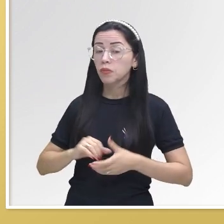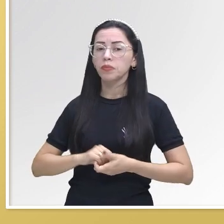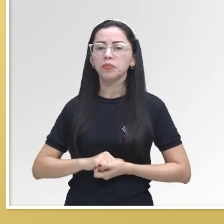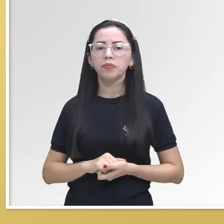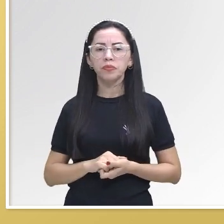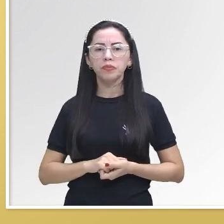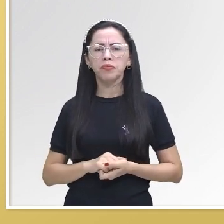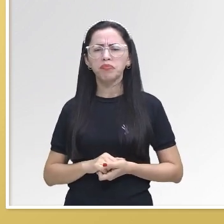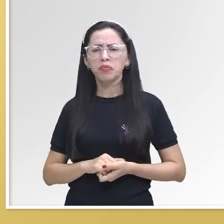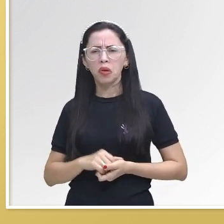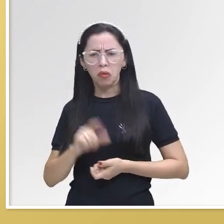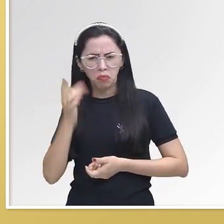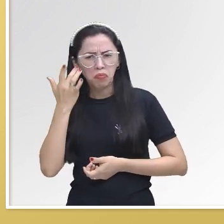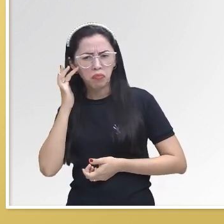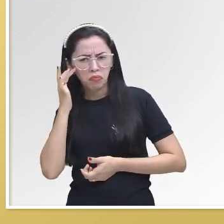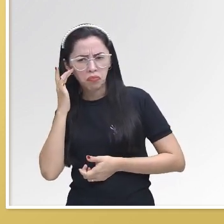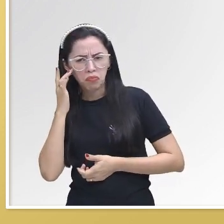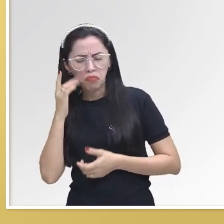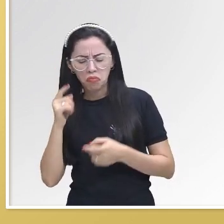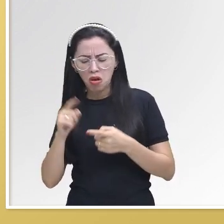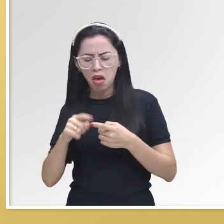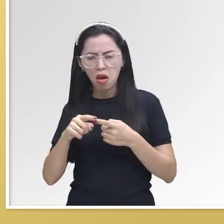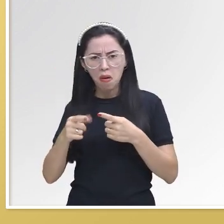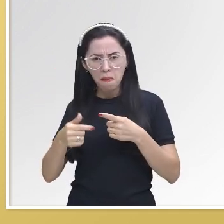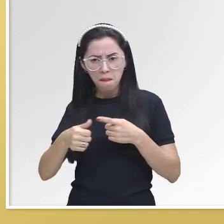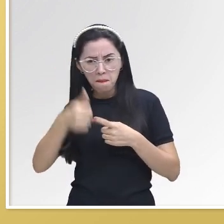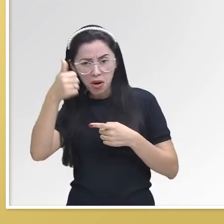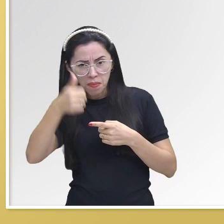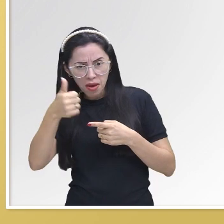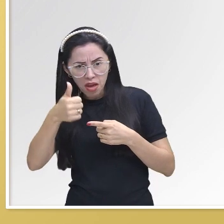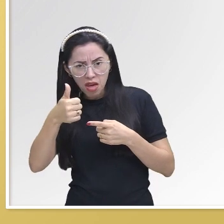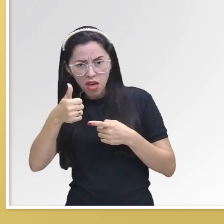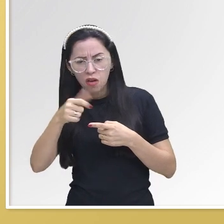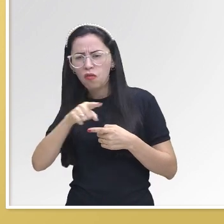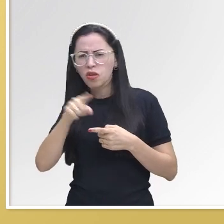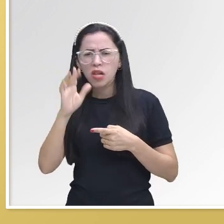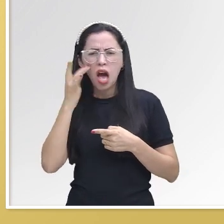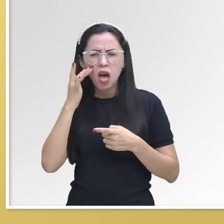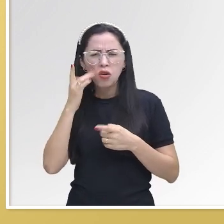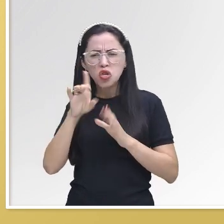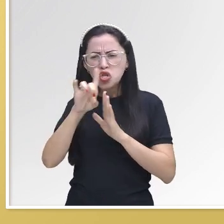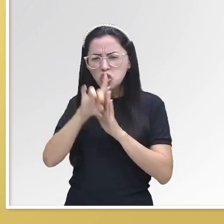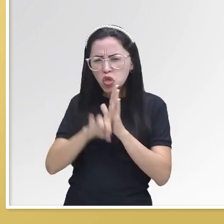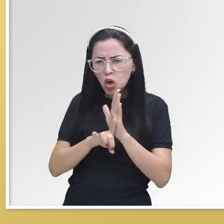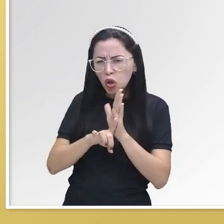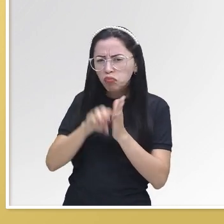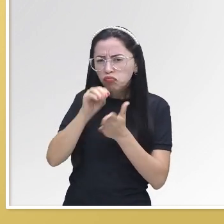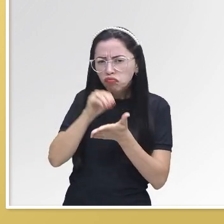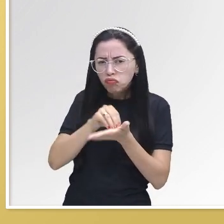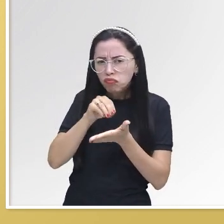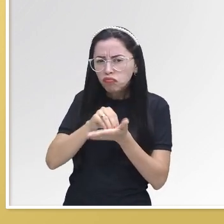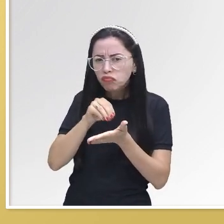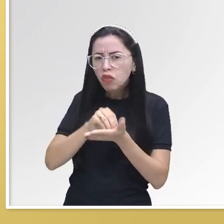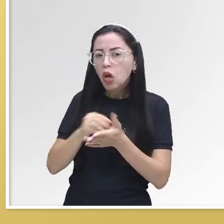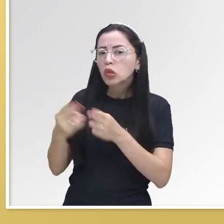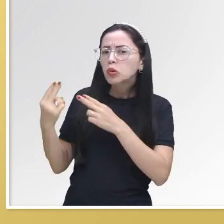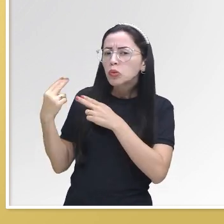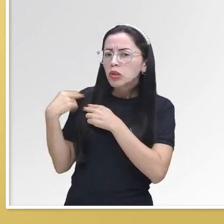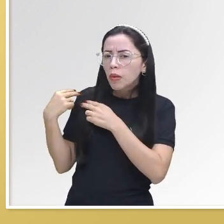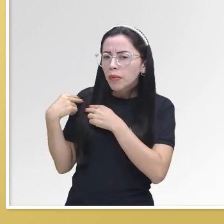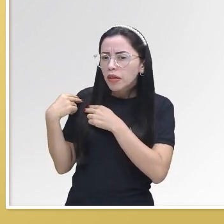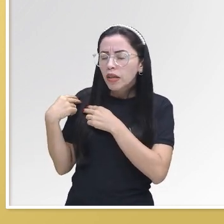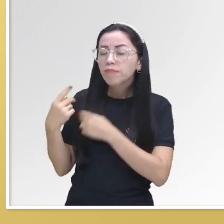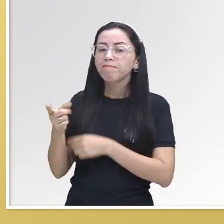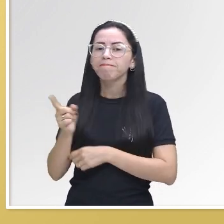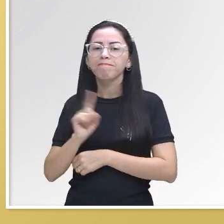esse primeiro conceito, cidadania, é a falta dos direitos e deveres do indivíduo em um Estado?